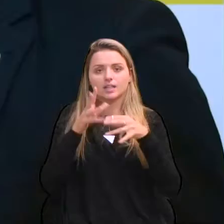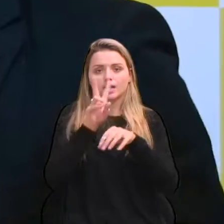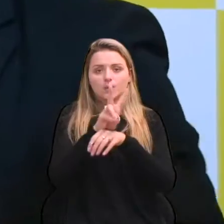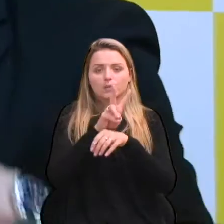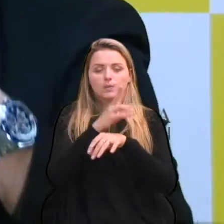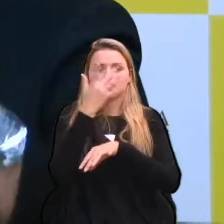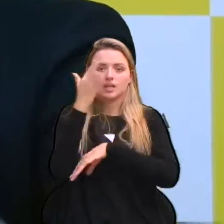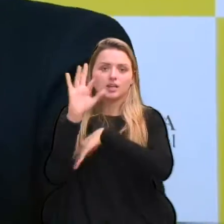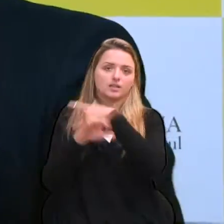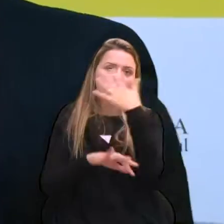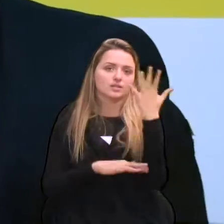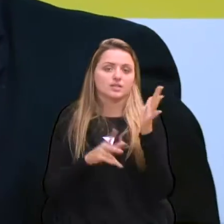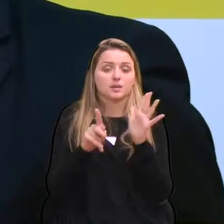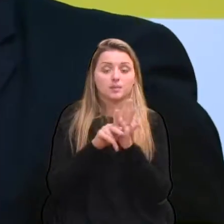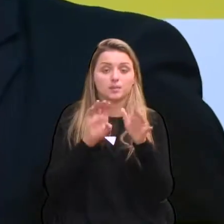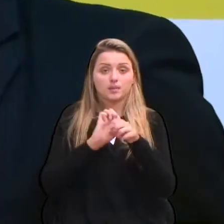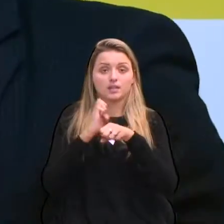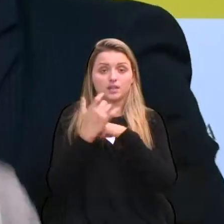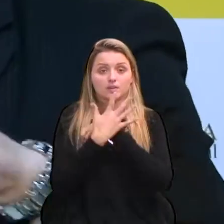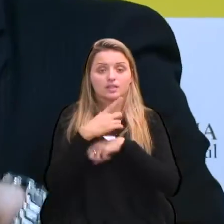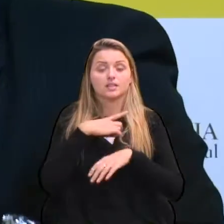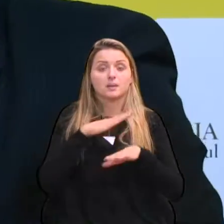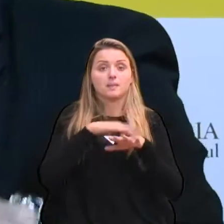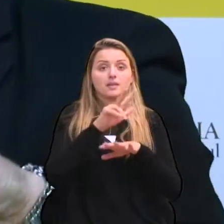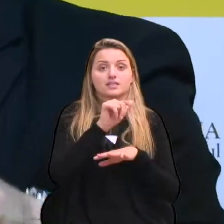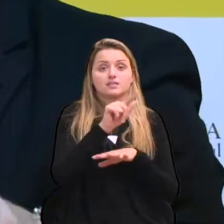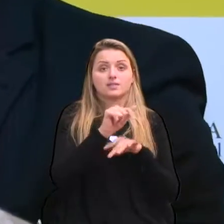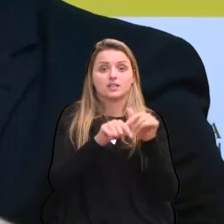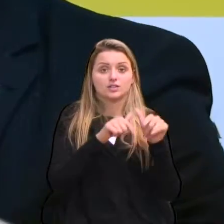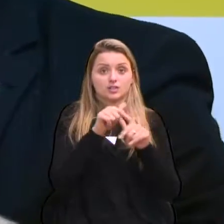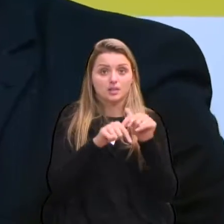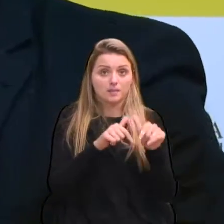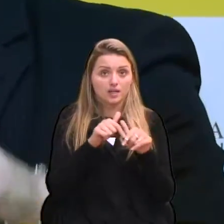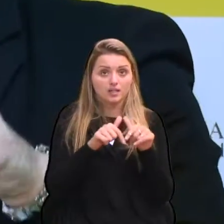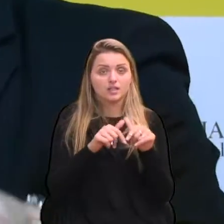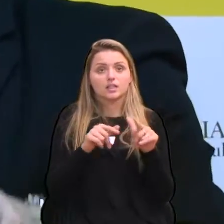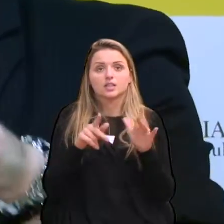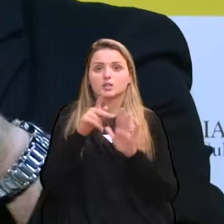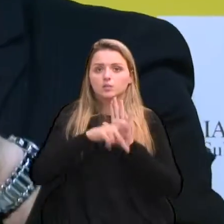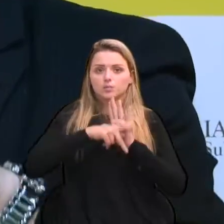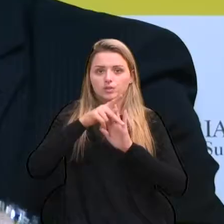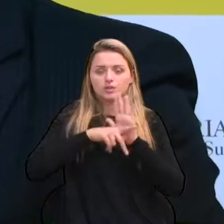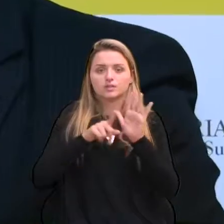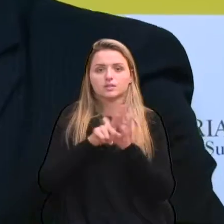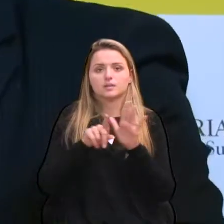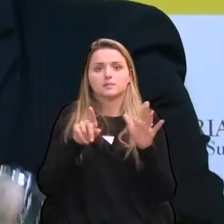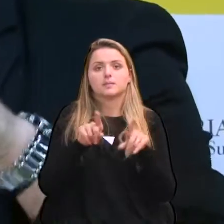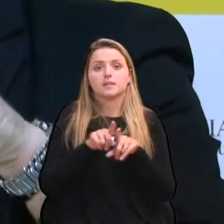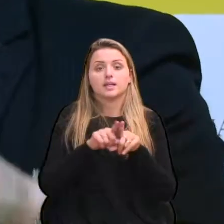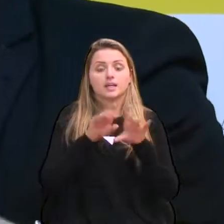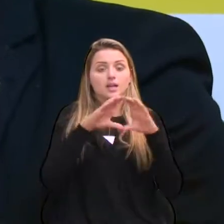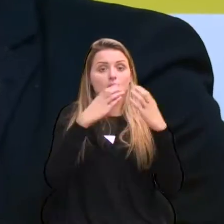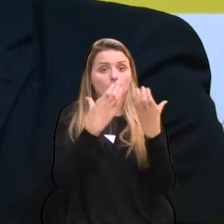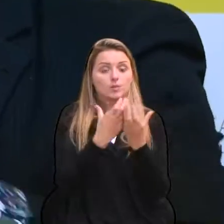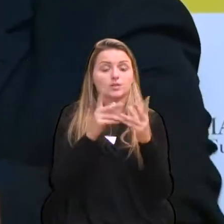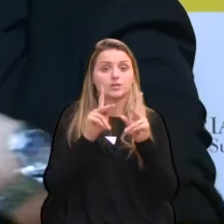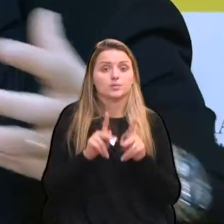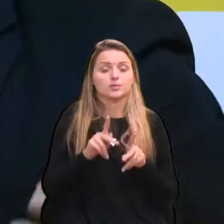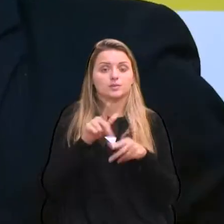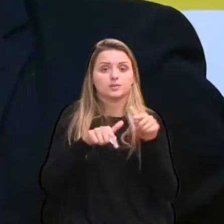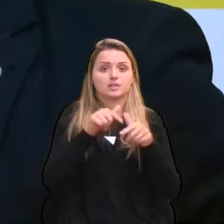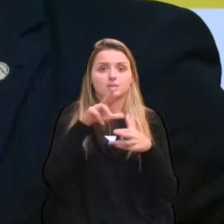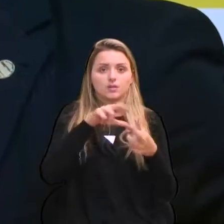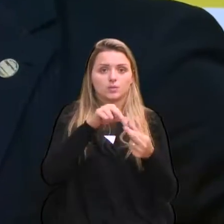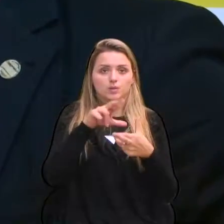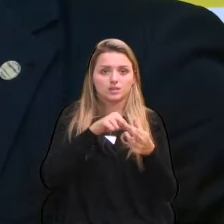meio ambiente, a própria geração de emprego e renda, pretendemos dentro do projeto também incluir a comunidade de catadores e recicladores